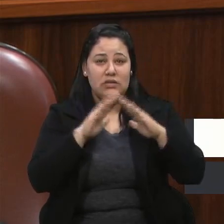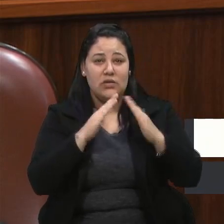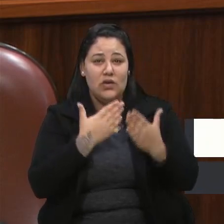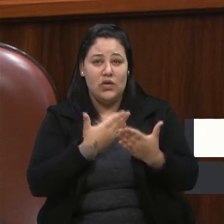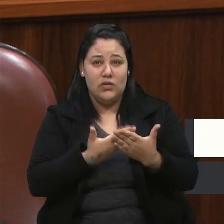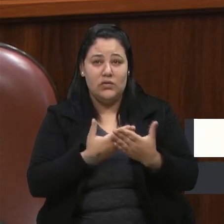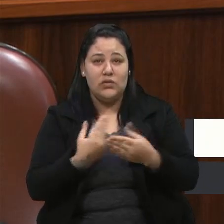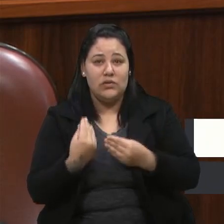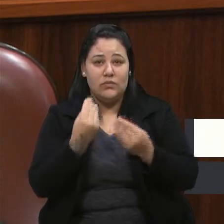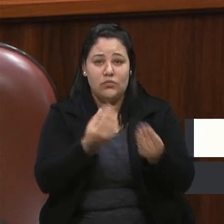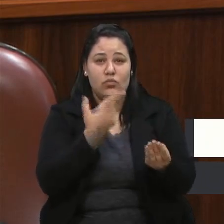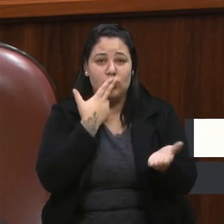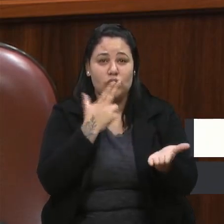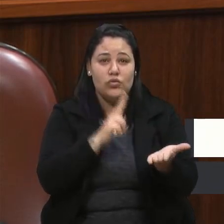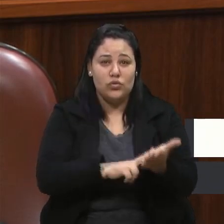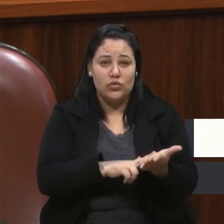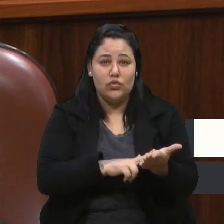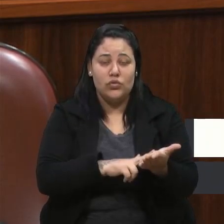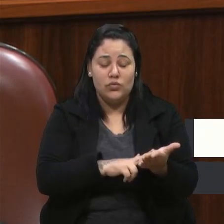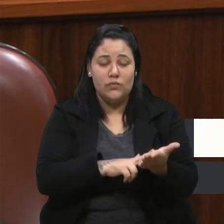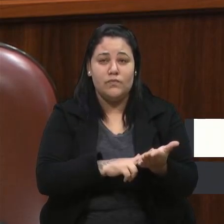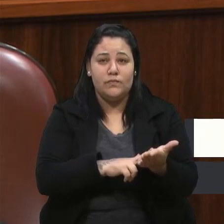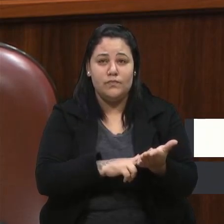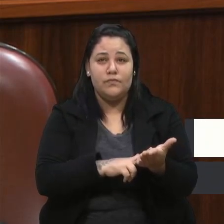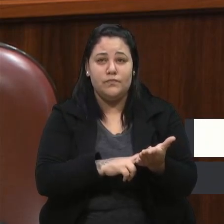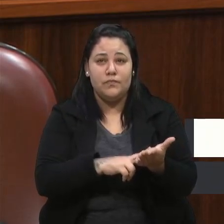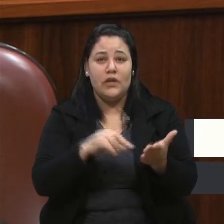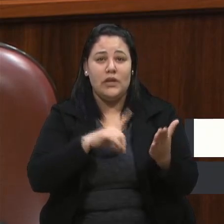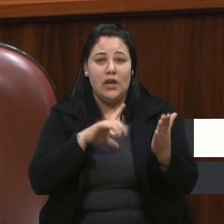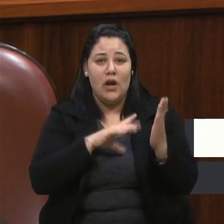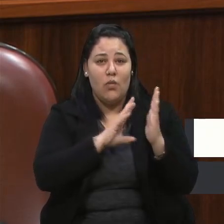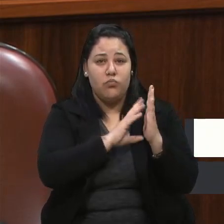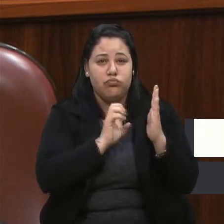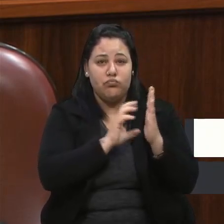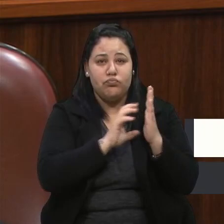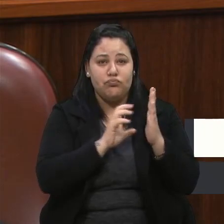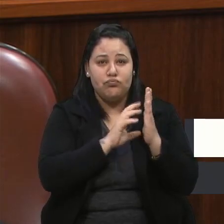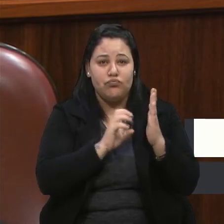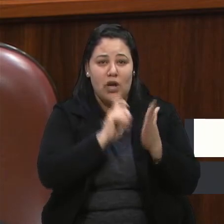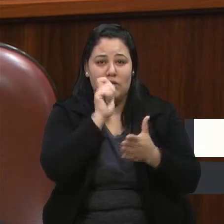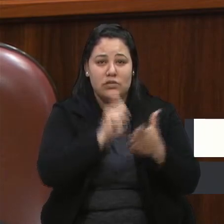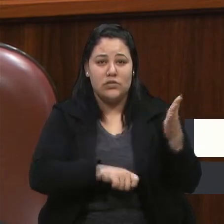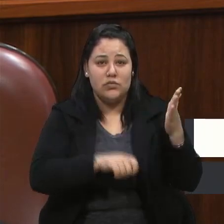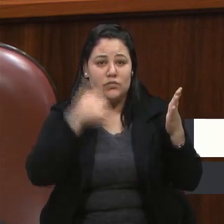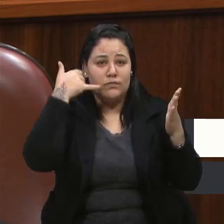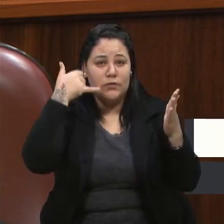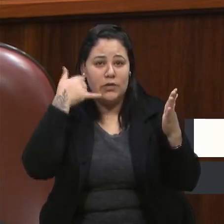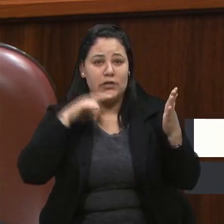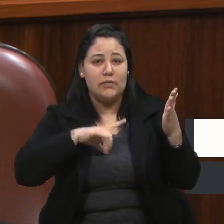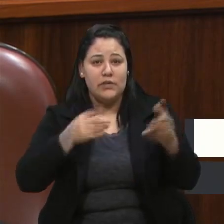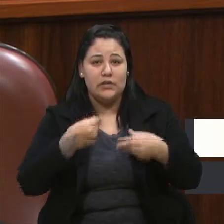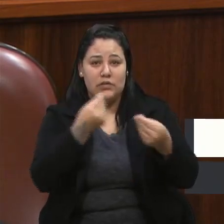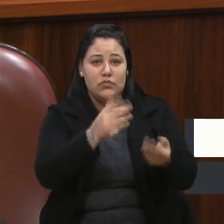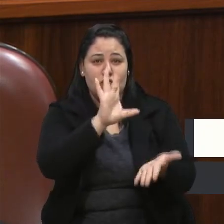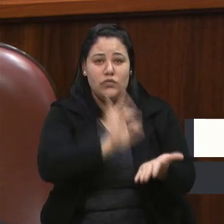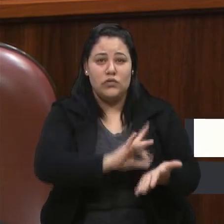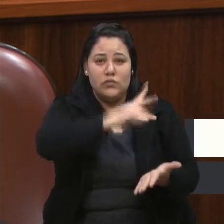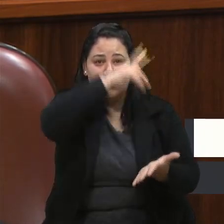essa carta. Tem o QR Code para assinatura, nós levamos, entregamos oficialmente ao